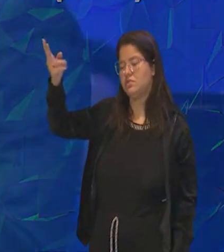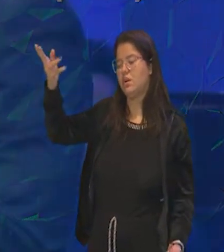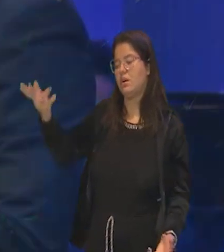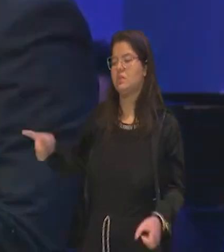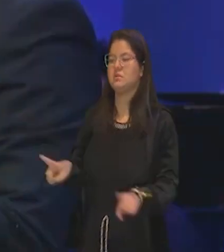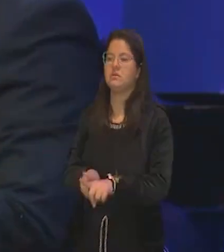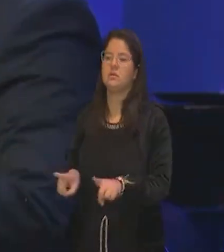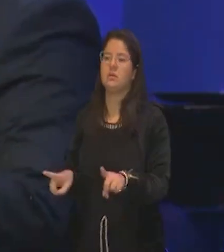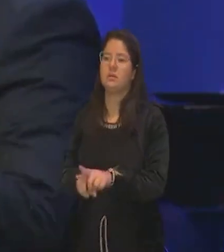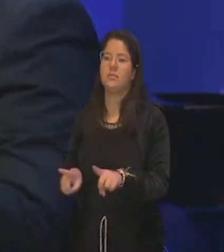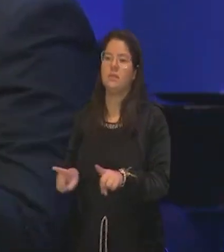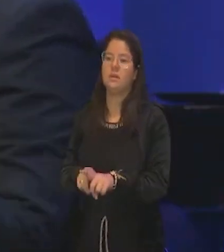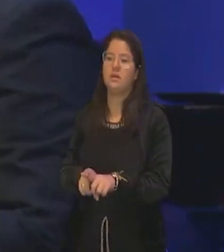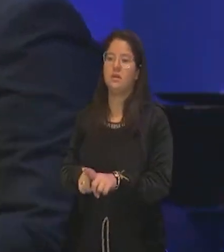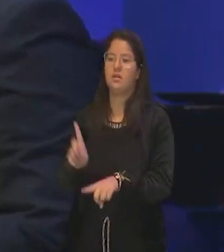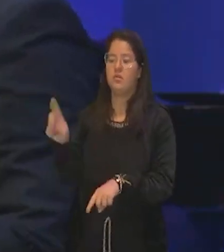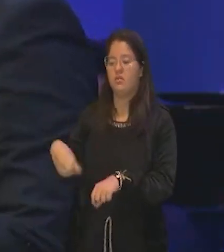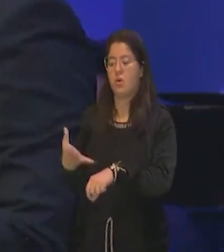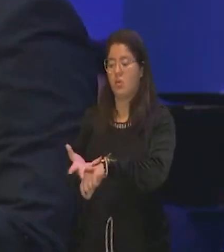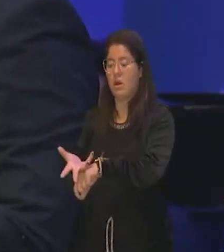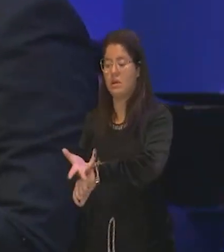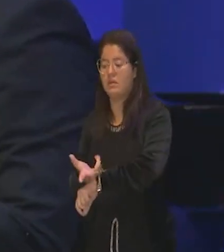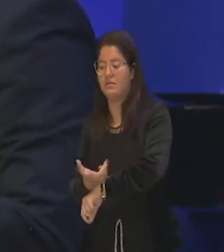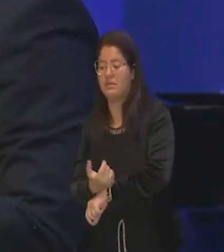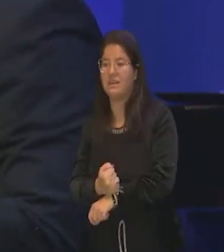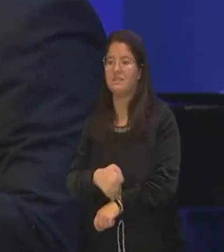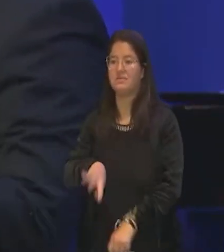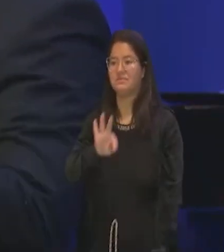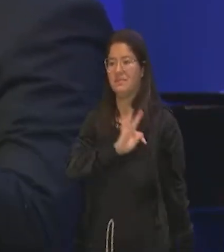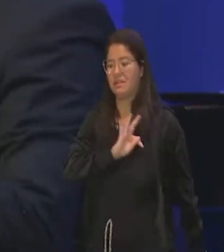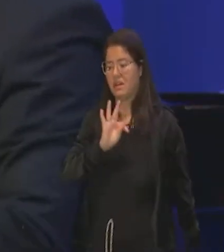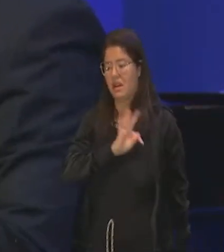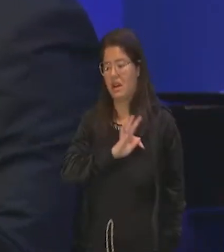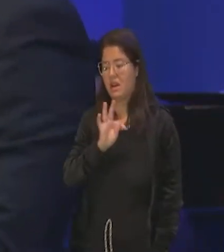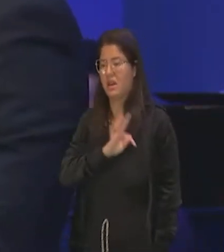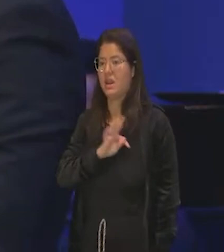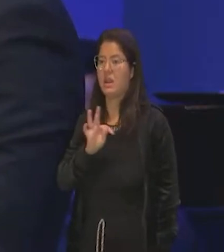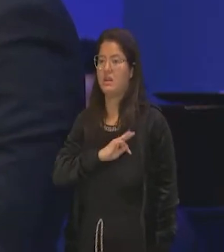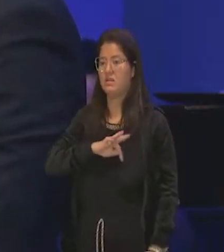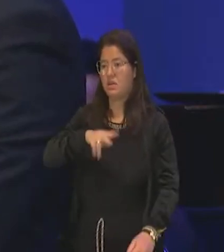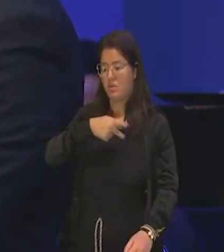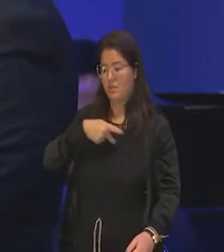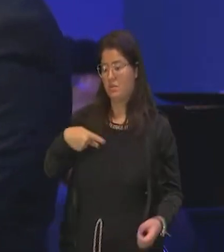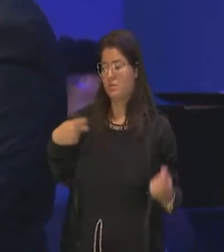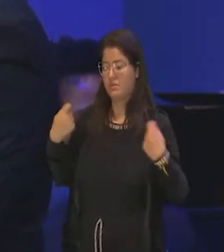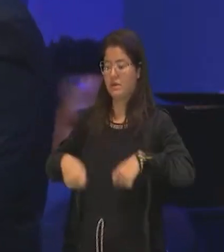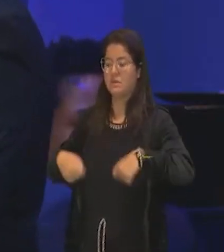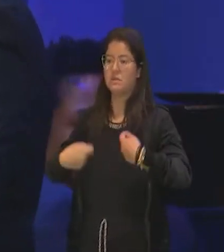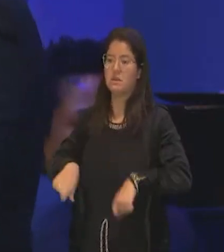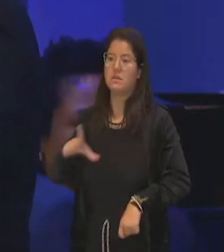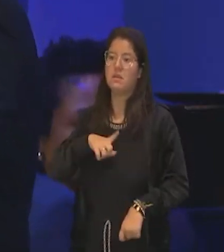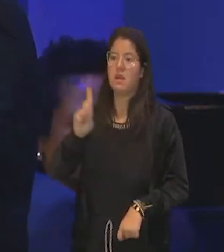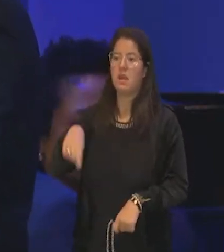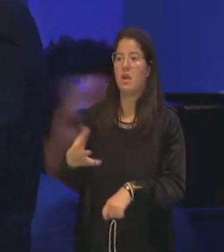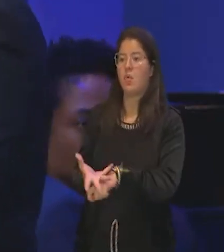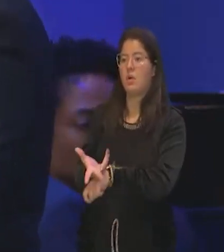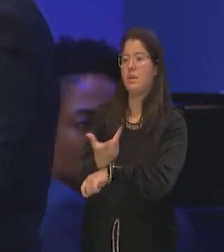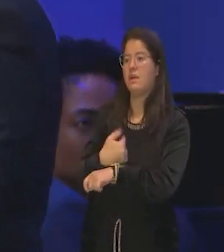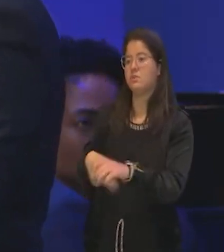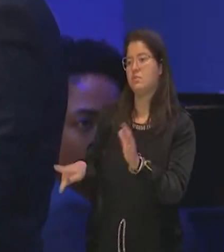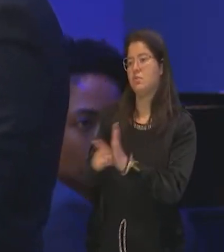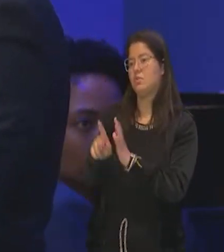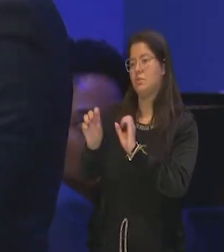habilidades de uma qualificação técnica que o ministro precisa ter, que é a sua qualidade para o